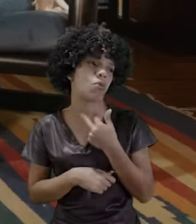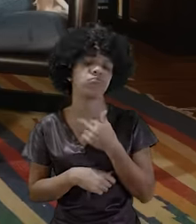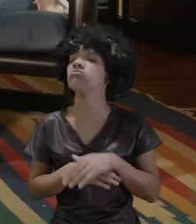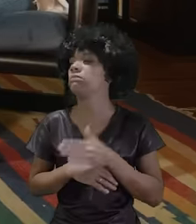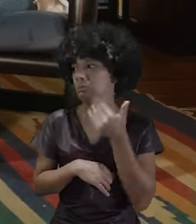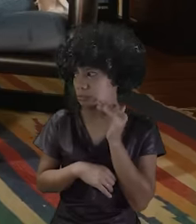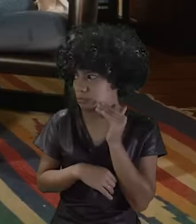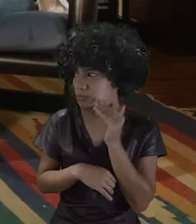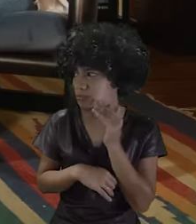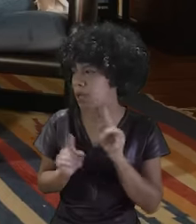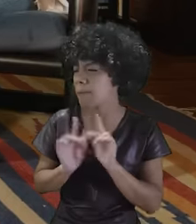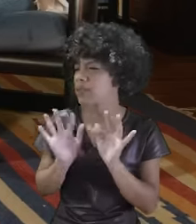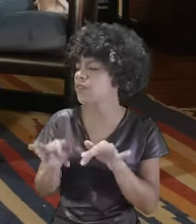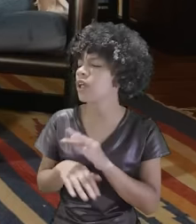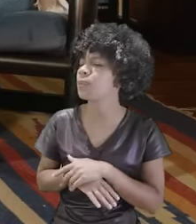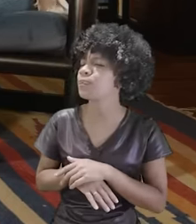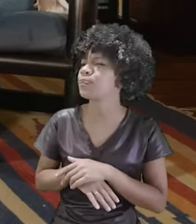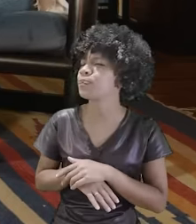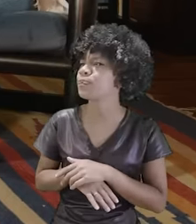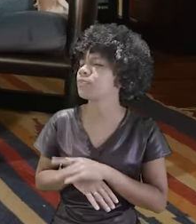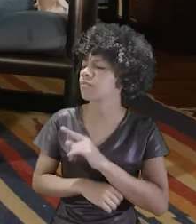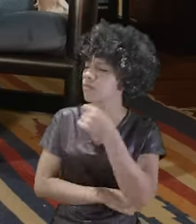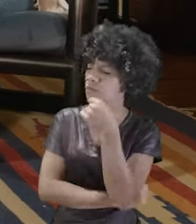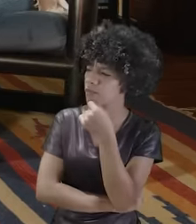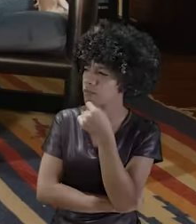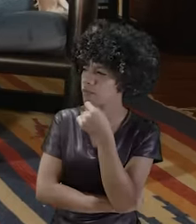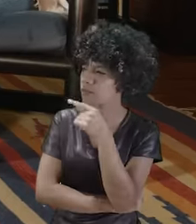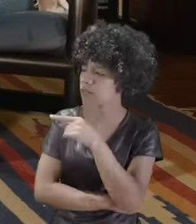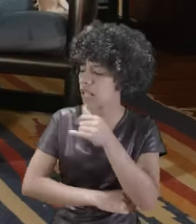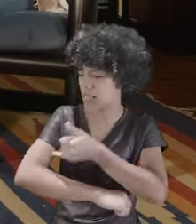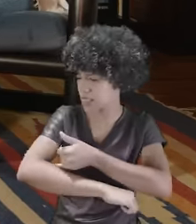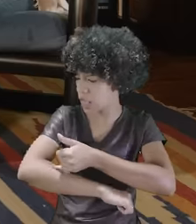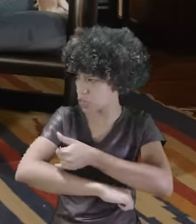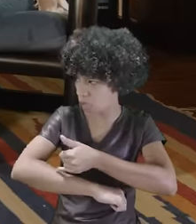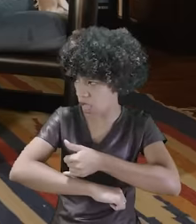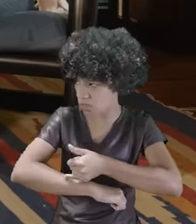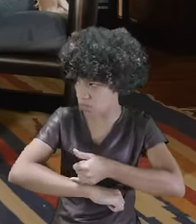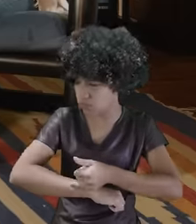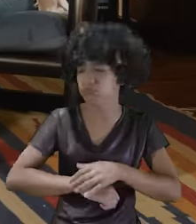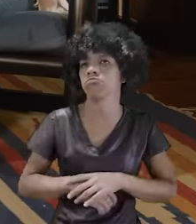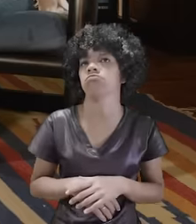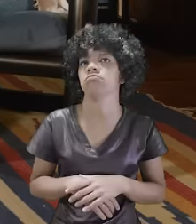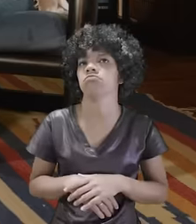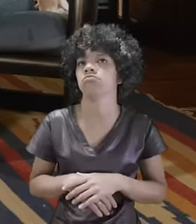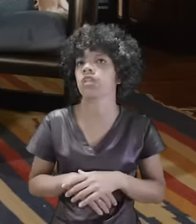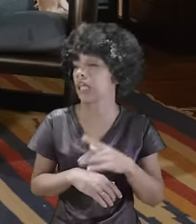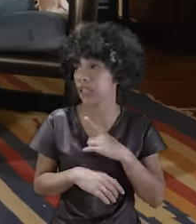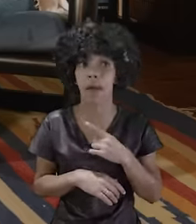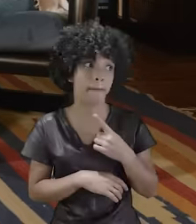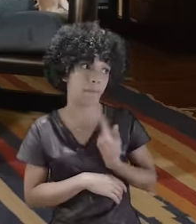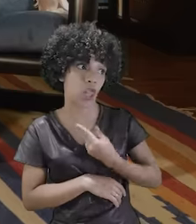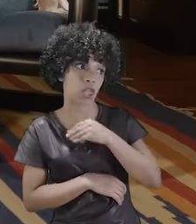faz todo sentido só terminar você é o valor de tatuado né que é uma coisa que tem